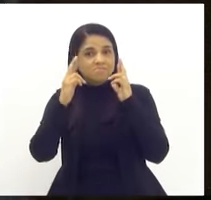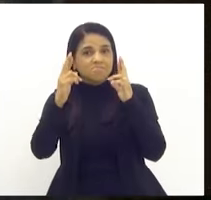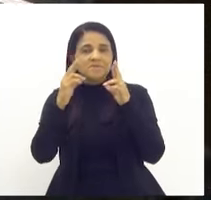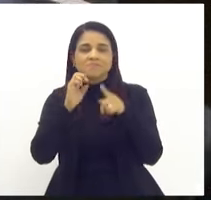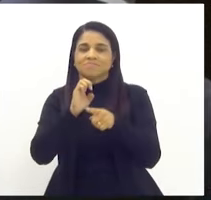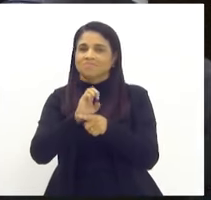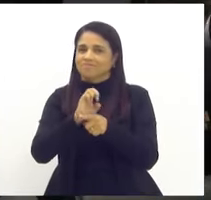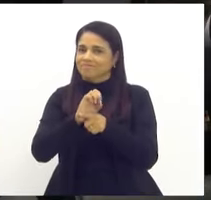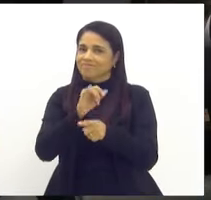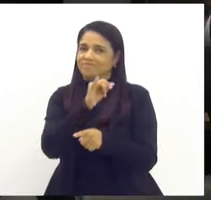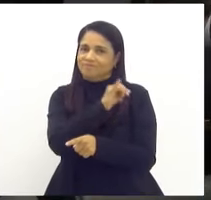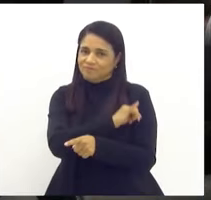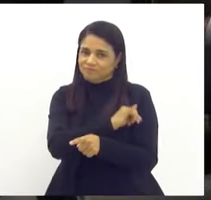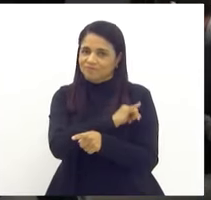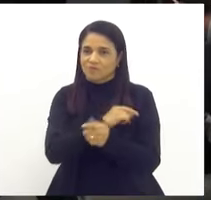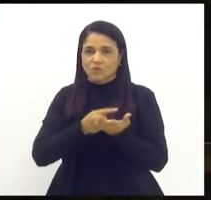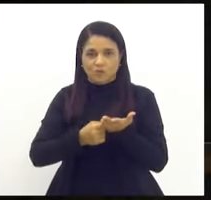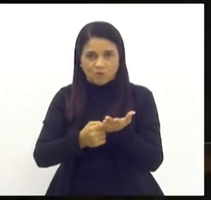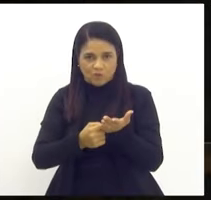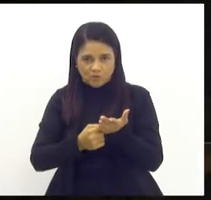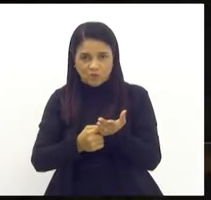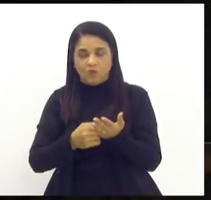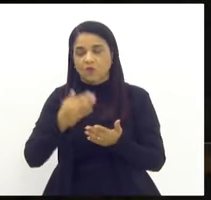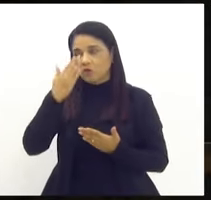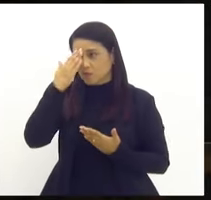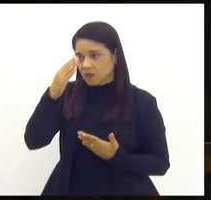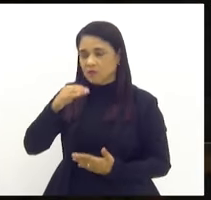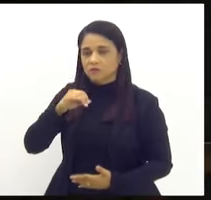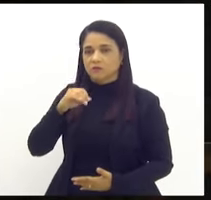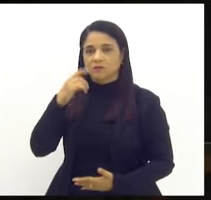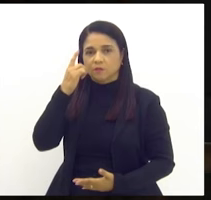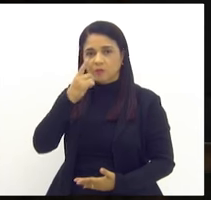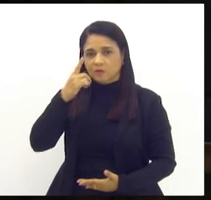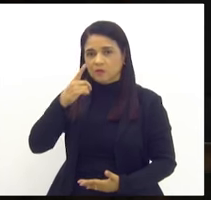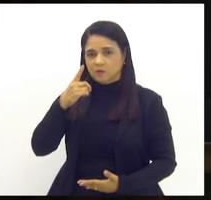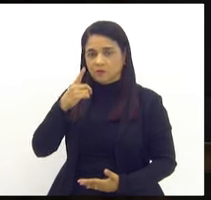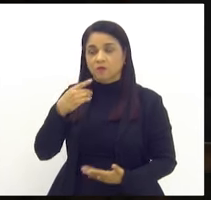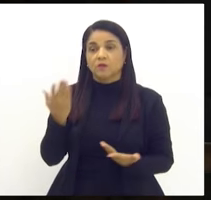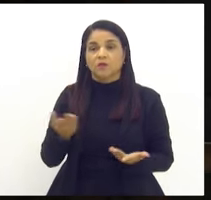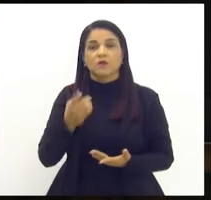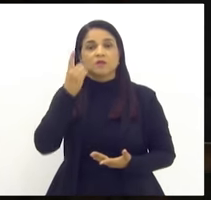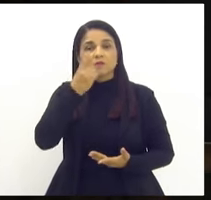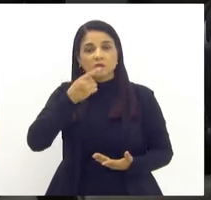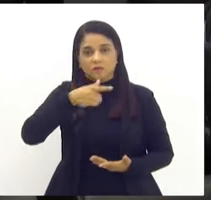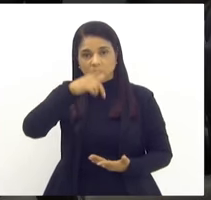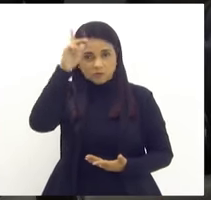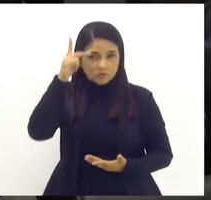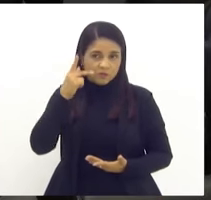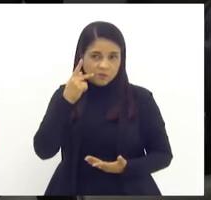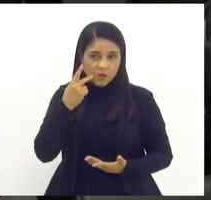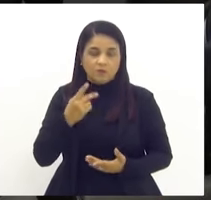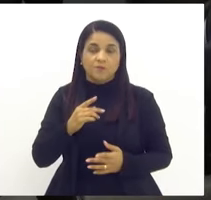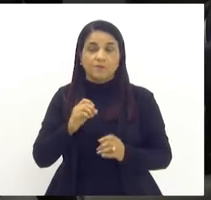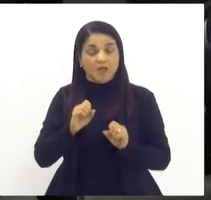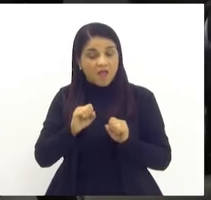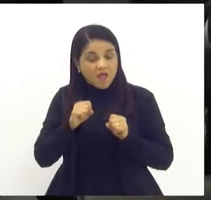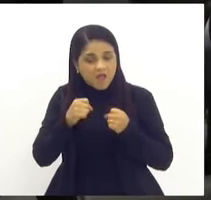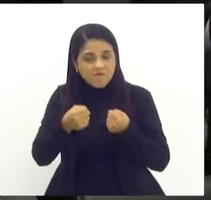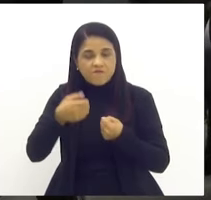de Janeiro Obrigado Deputado Vitor Júnior Oi Deputado Lu Paulo para